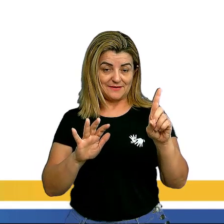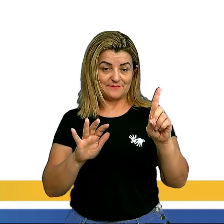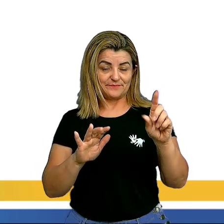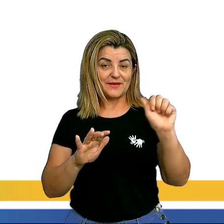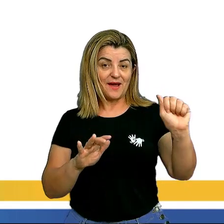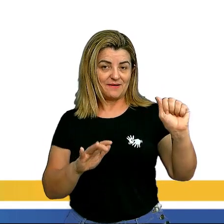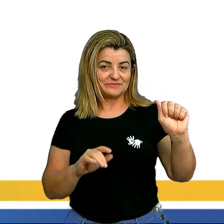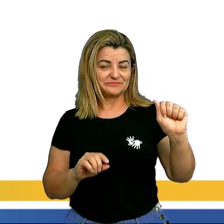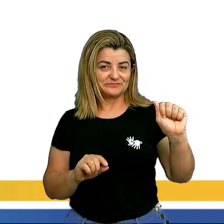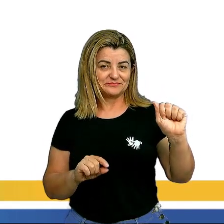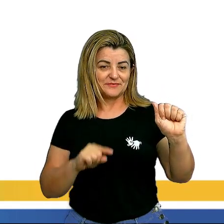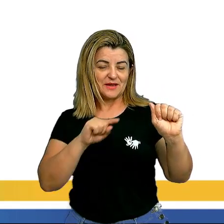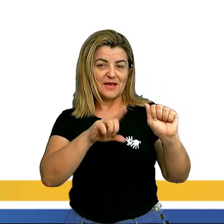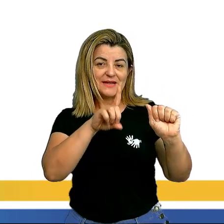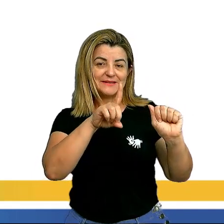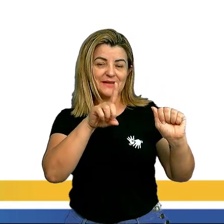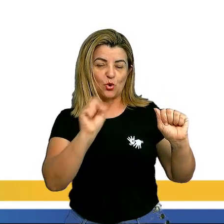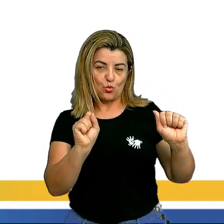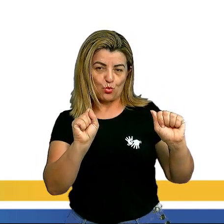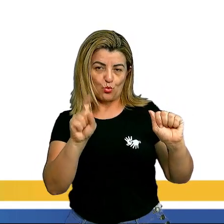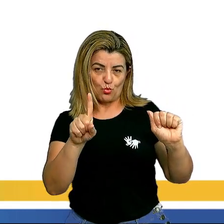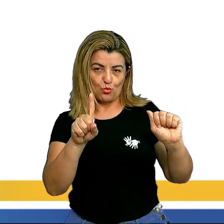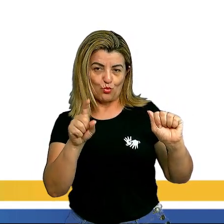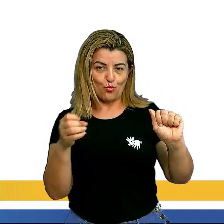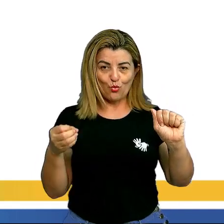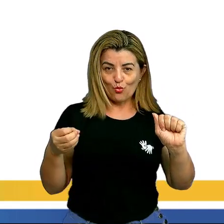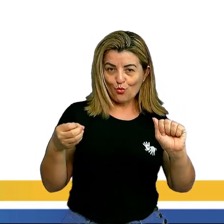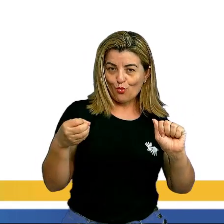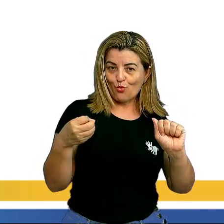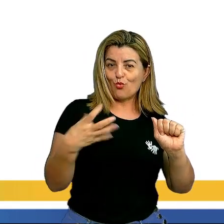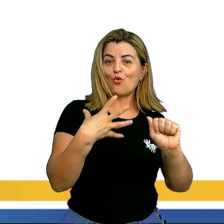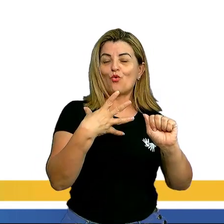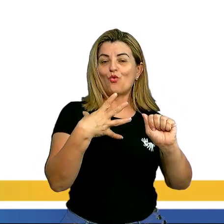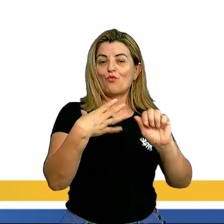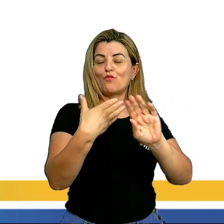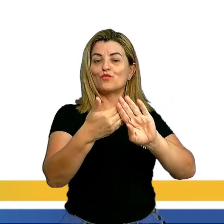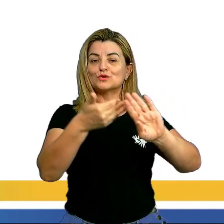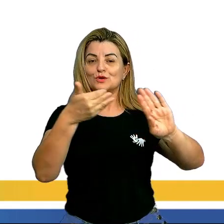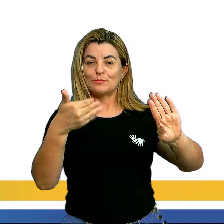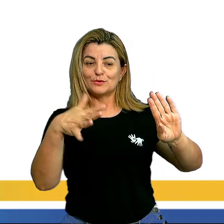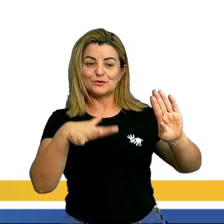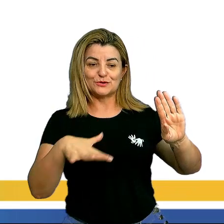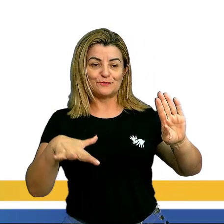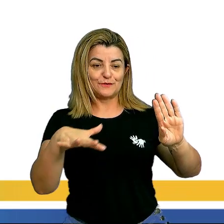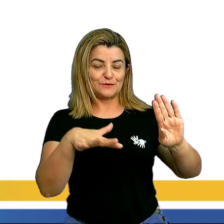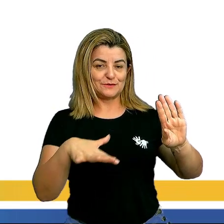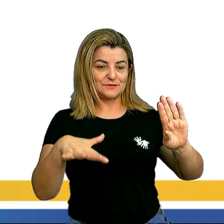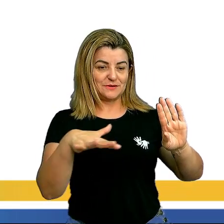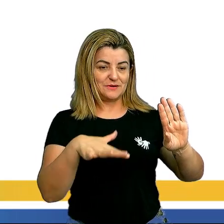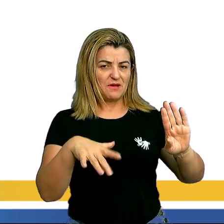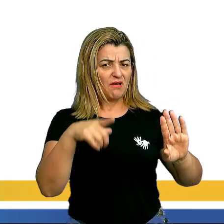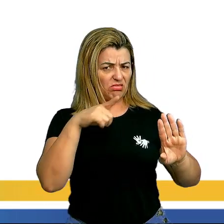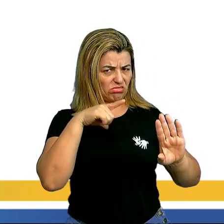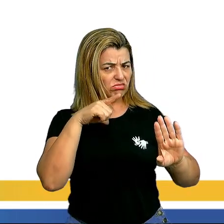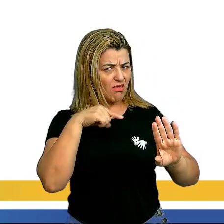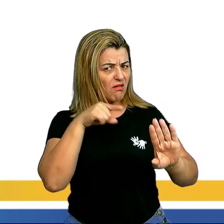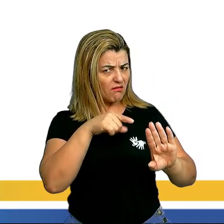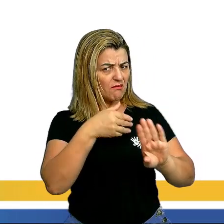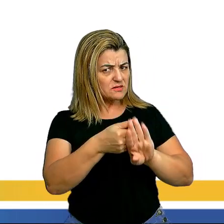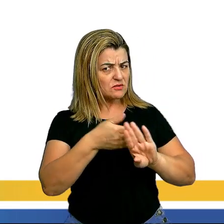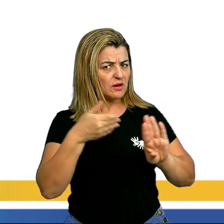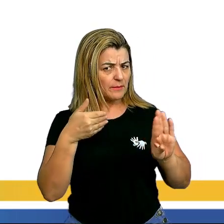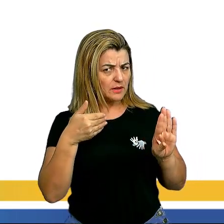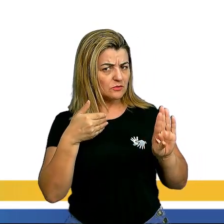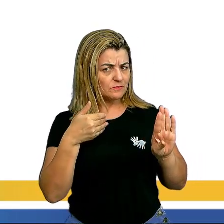Alternativa A. D1 ocorre um novo fator de isolamento geográfico. Aqui está tendo um isolamento.